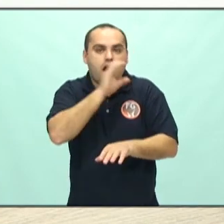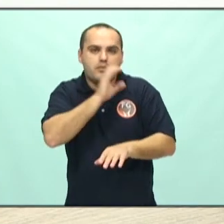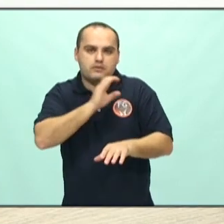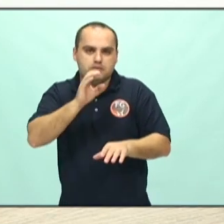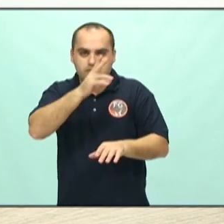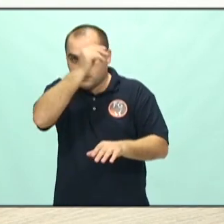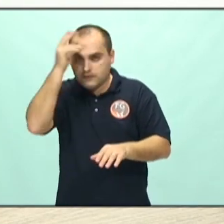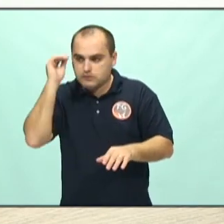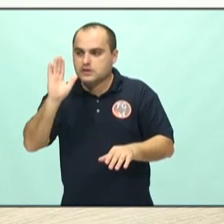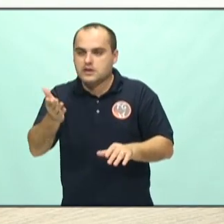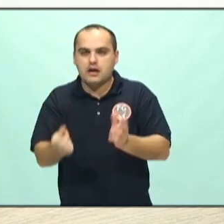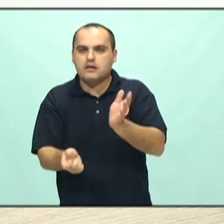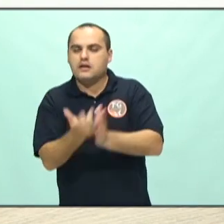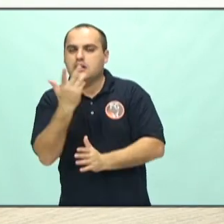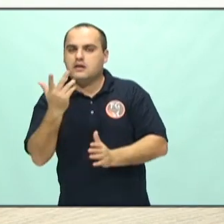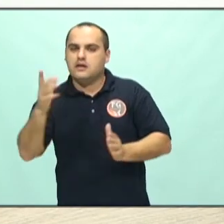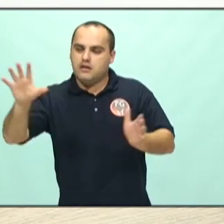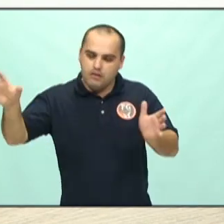E hoje